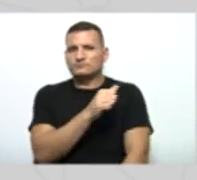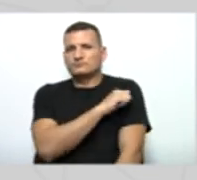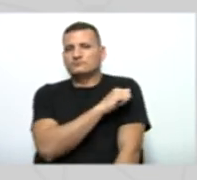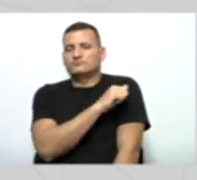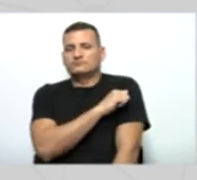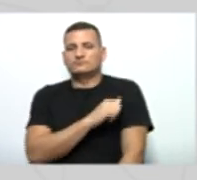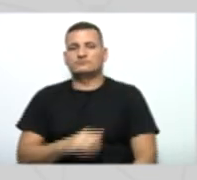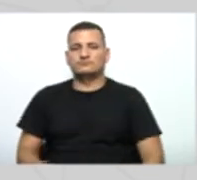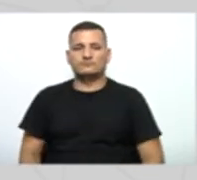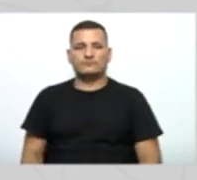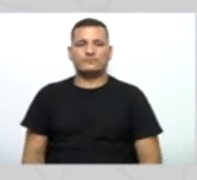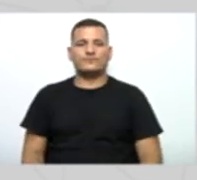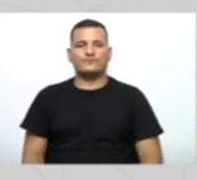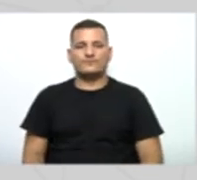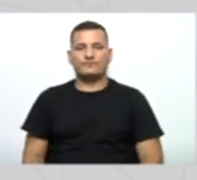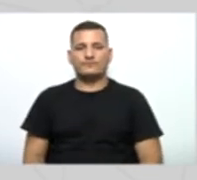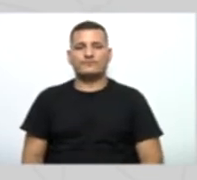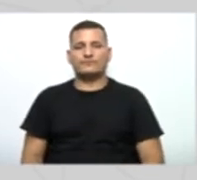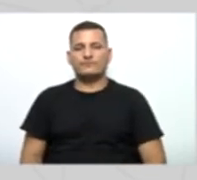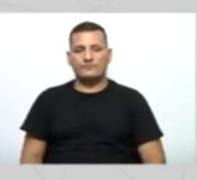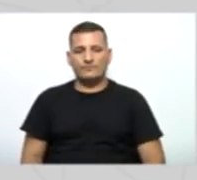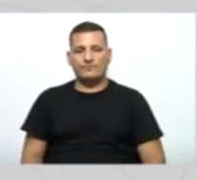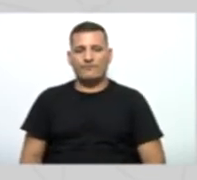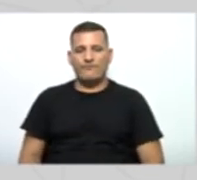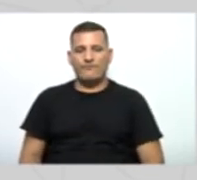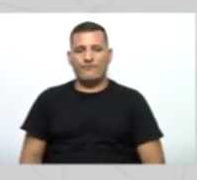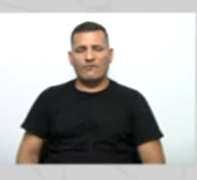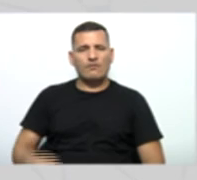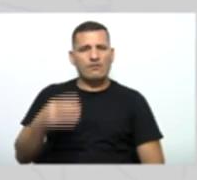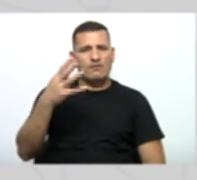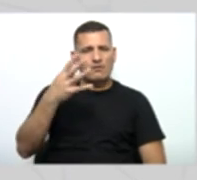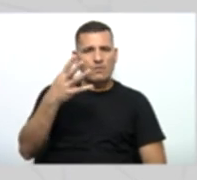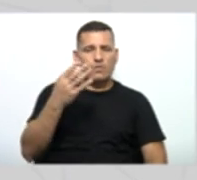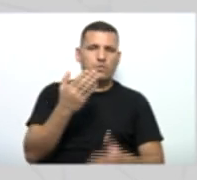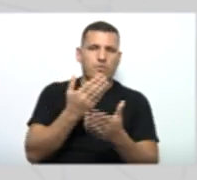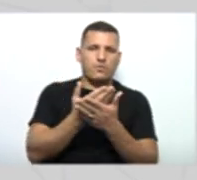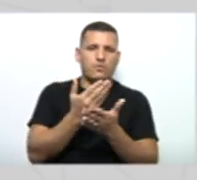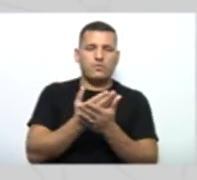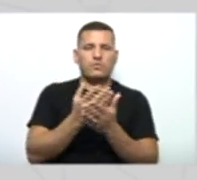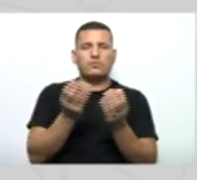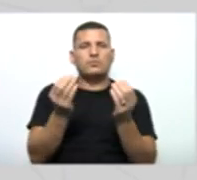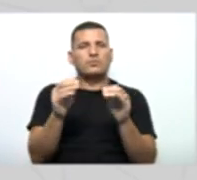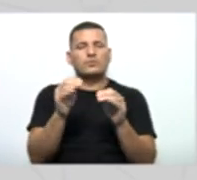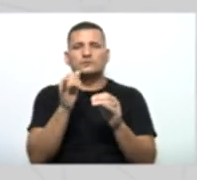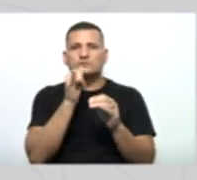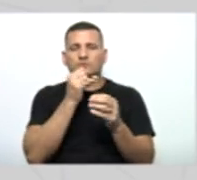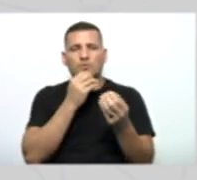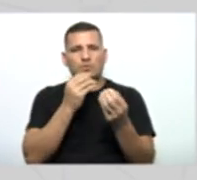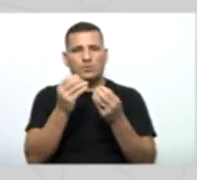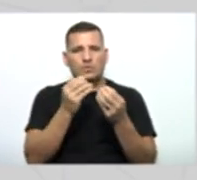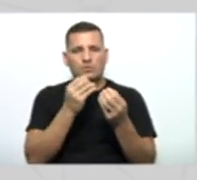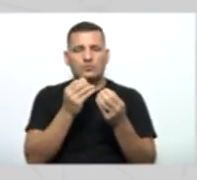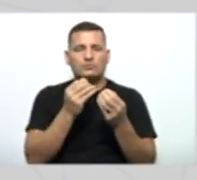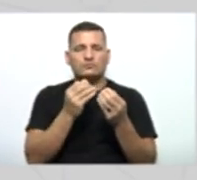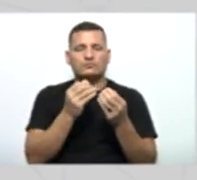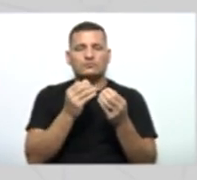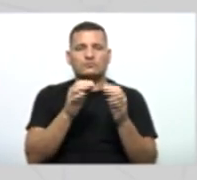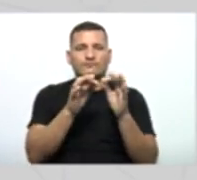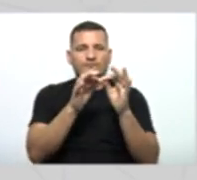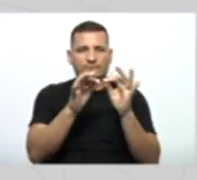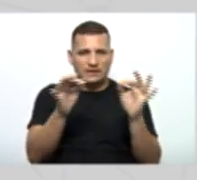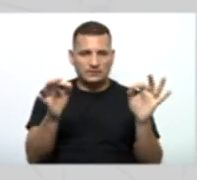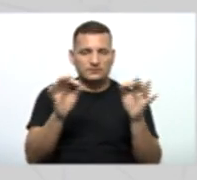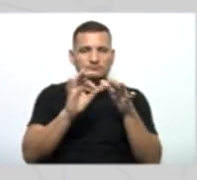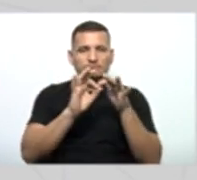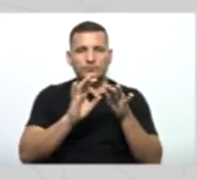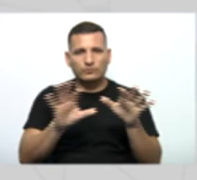Questão 2. Baseado nos conceitos abordados na aula 4, deu o exemplo de como criarmos um atributo público e outro privado. Deu